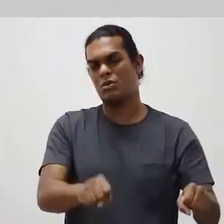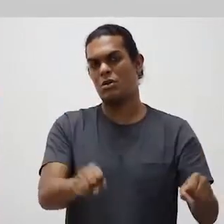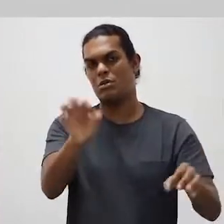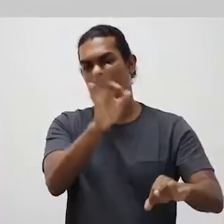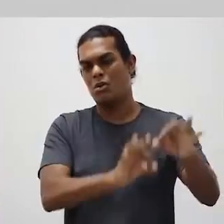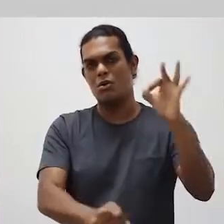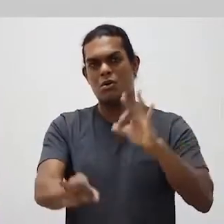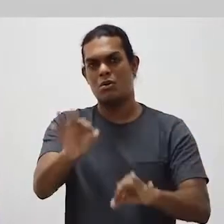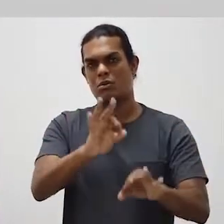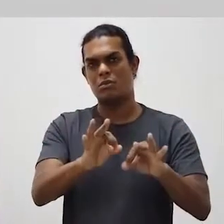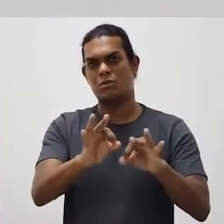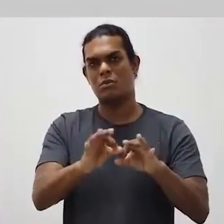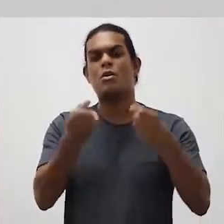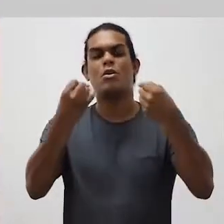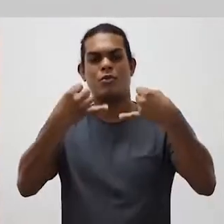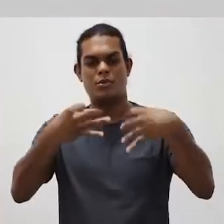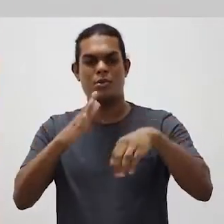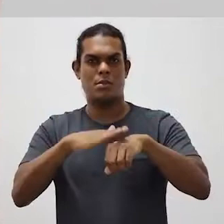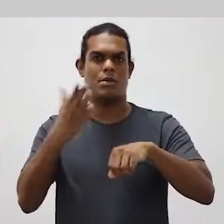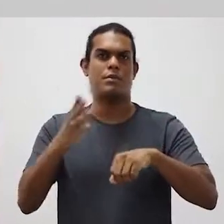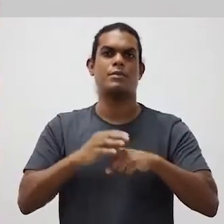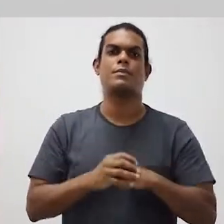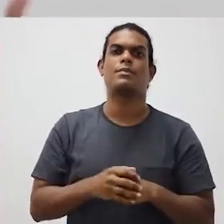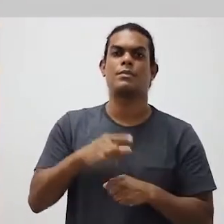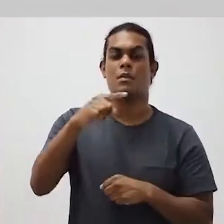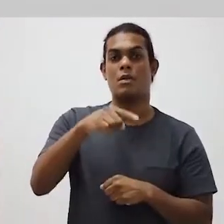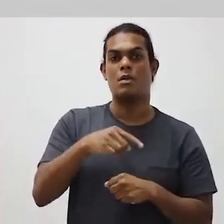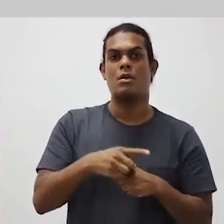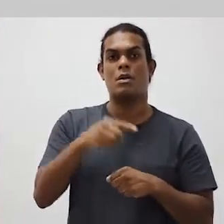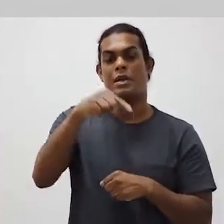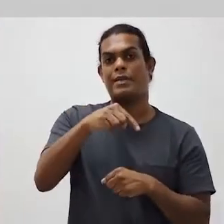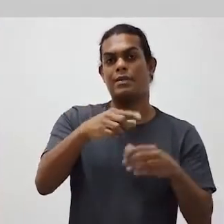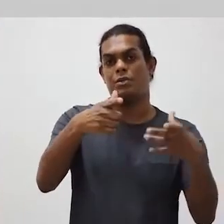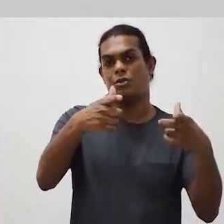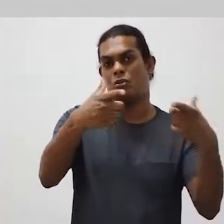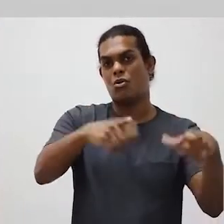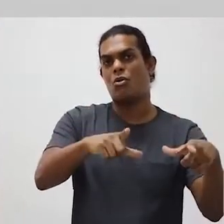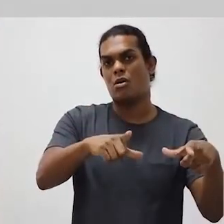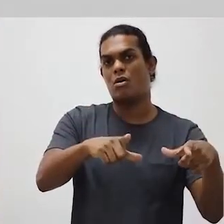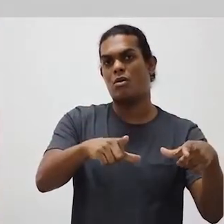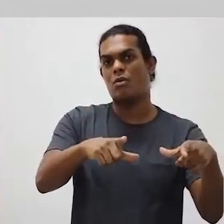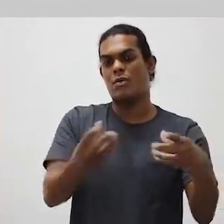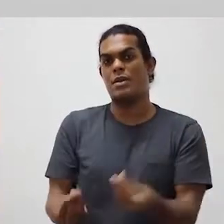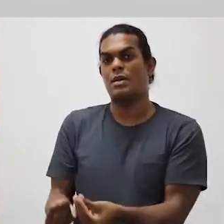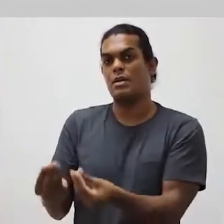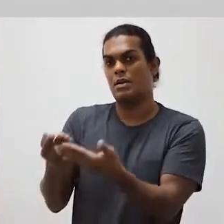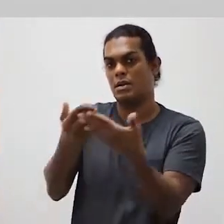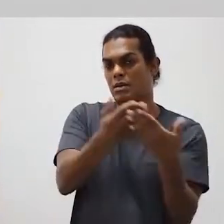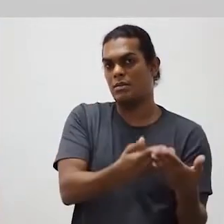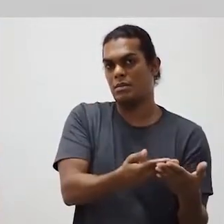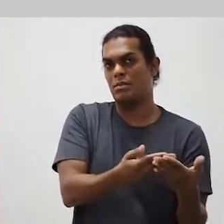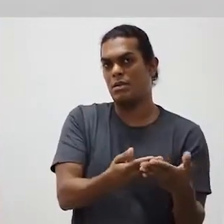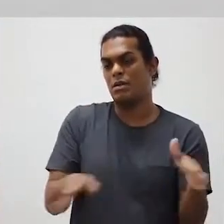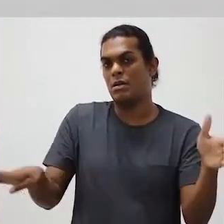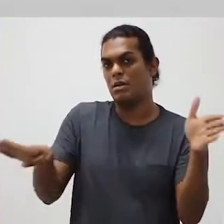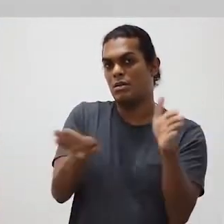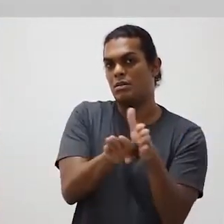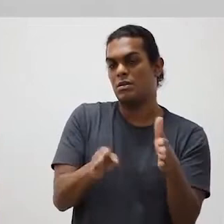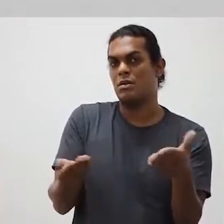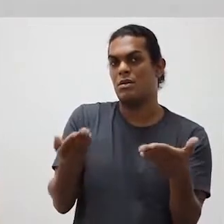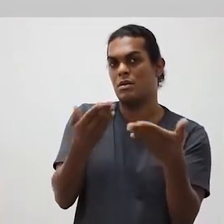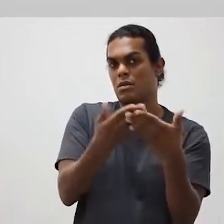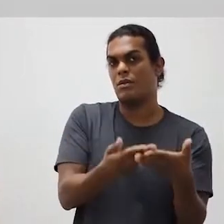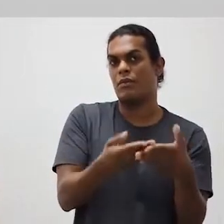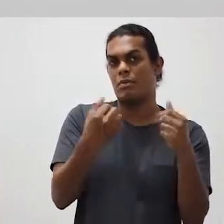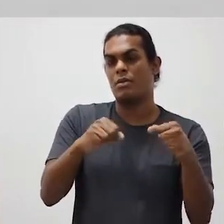funciona isso? Esse meu terminal vai receber navios aqui, mas ele tem que ter uma estrutura que